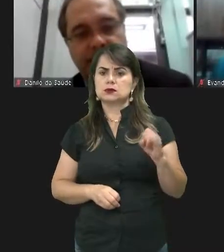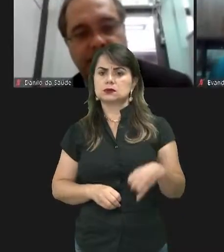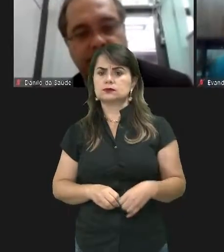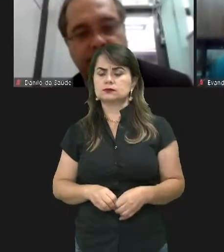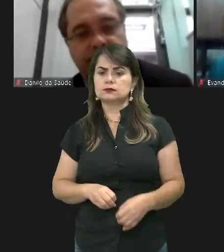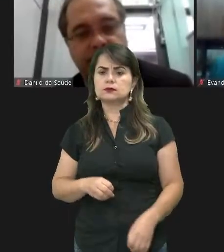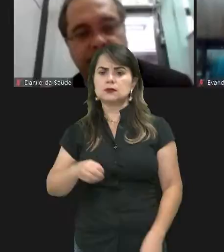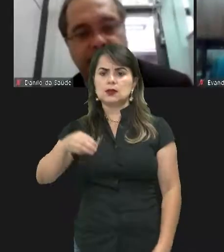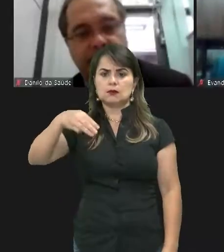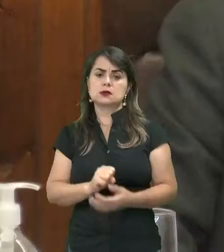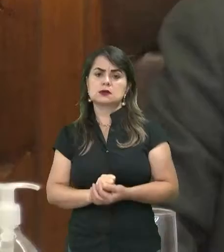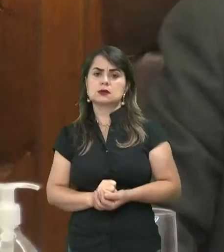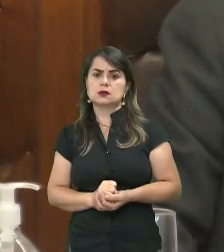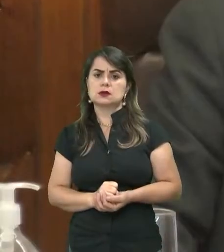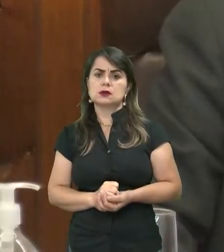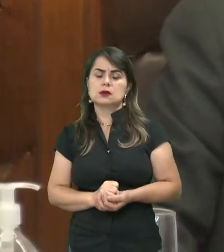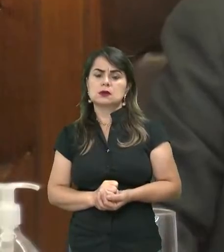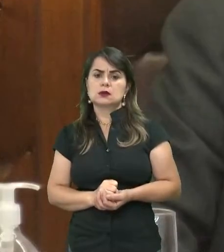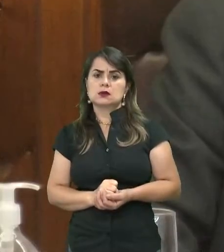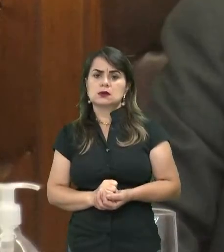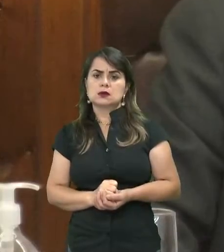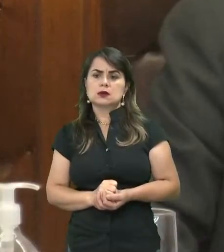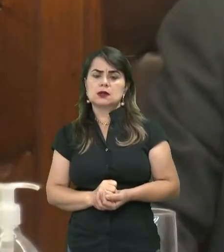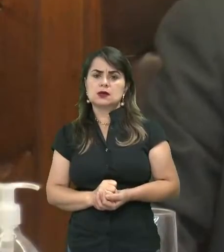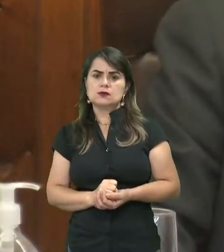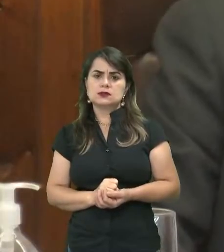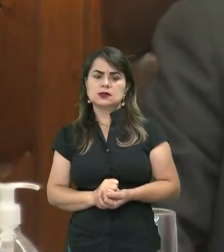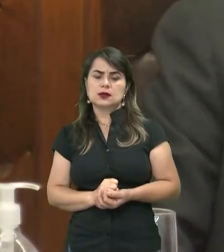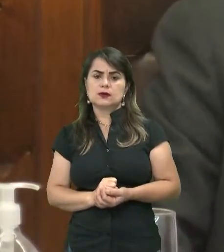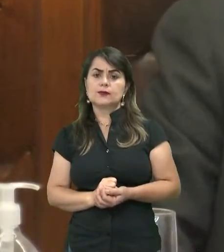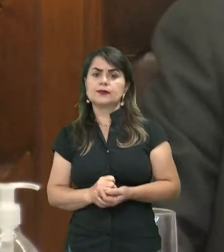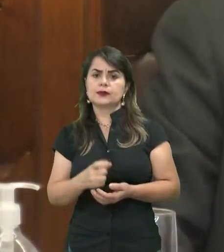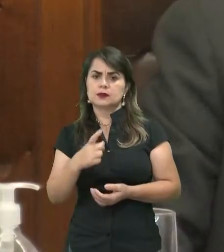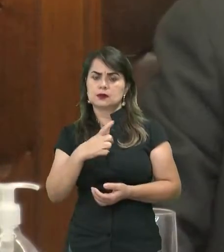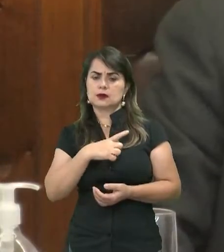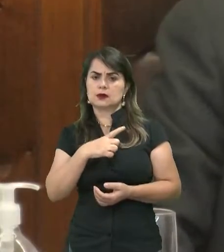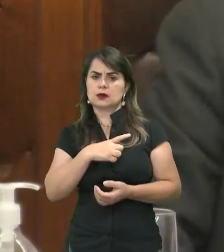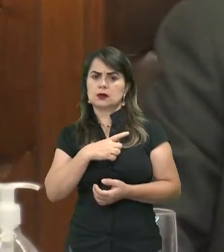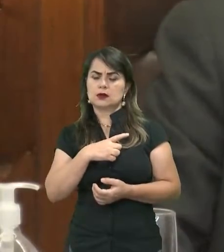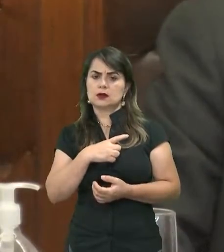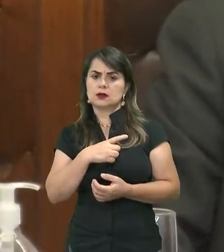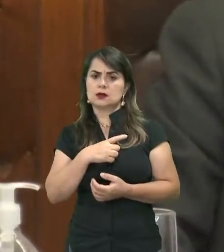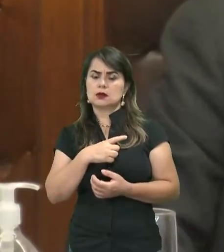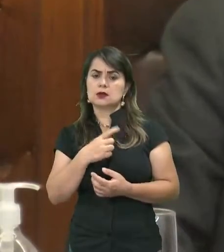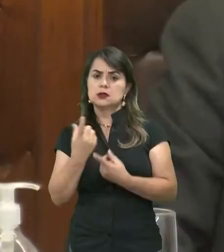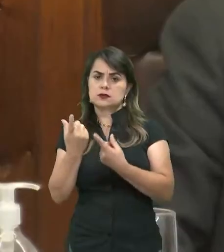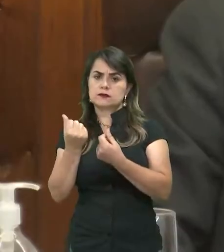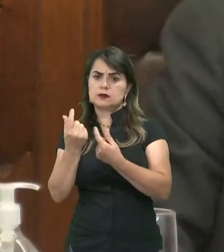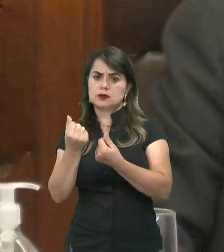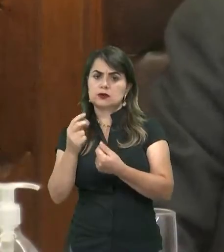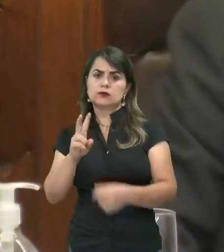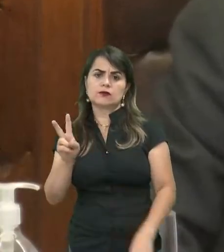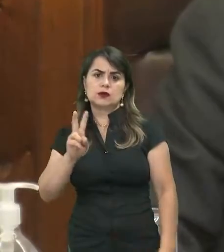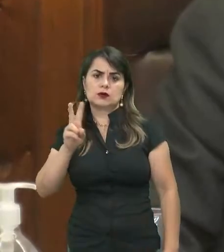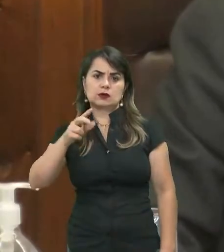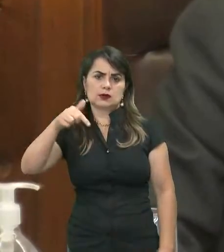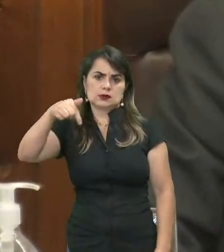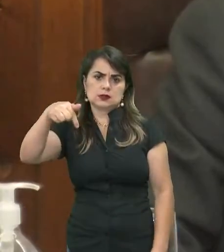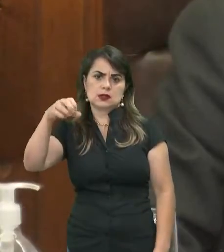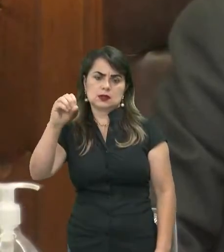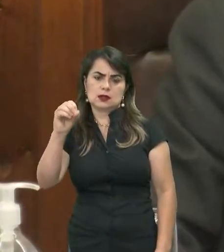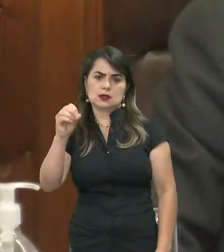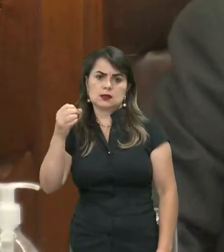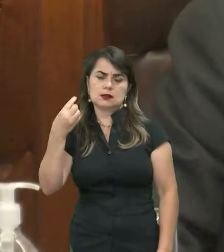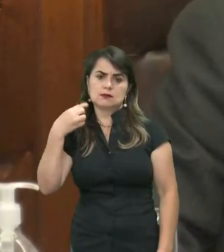um projeto estava na pauta da ordem do dia. Da Prefeitura, a discussão única da redação final proposta pela Comissão de